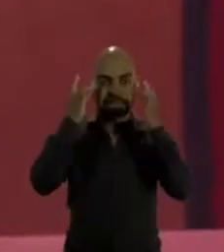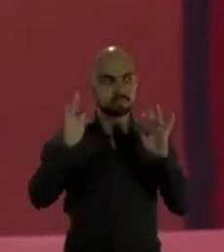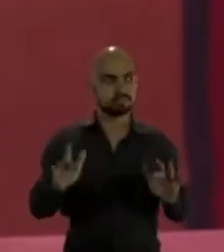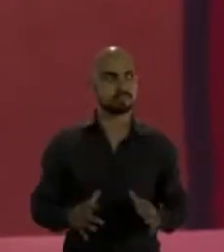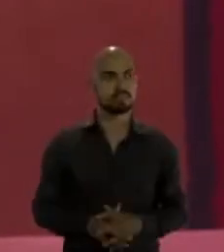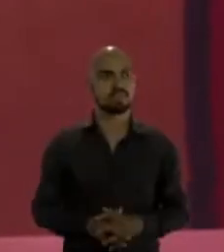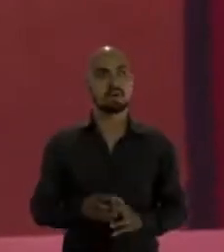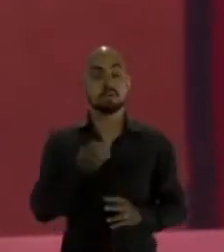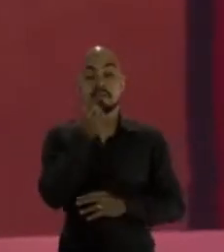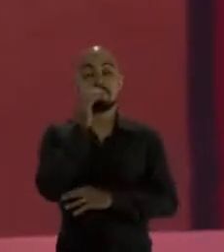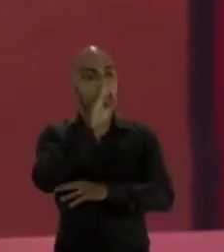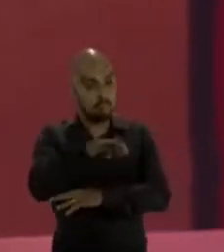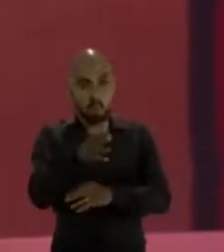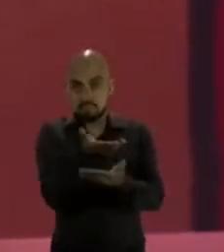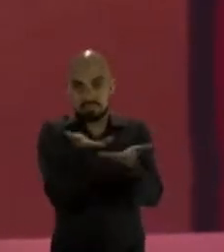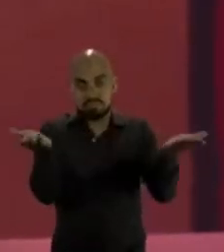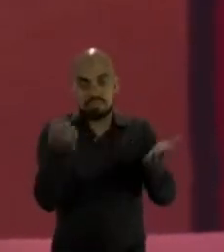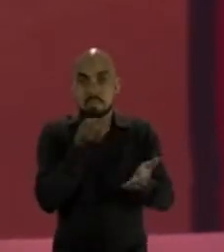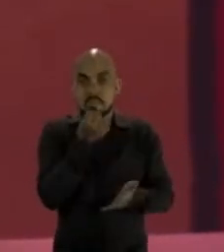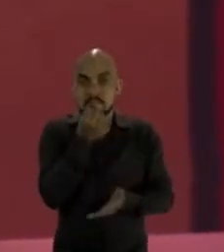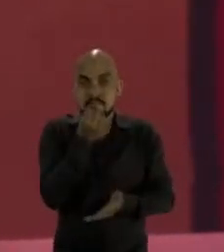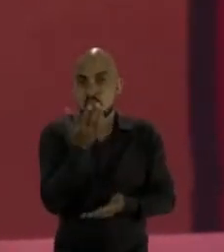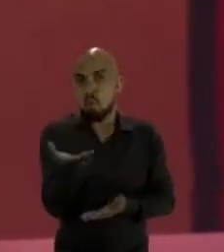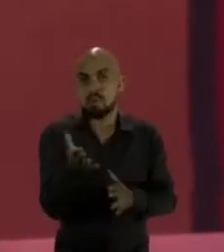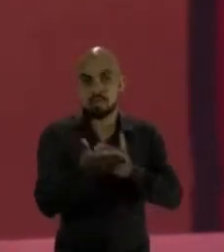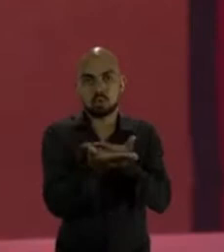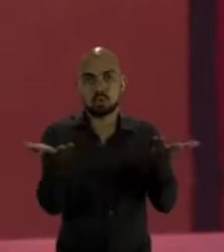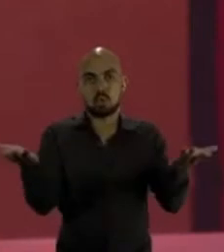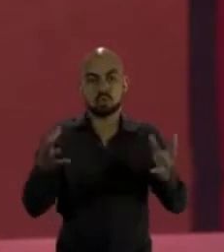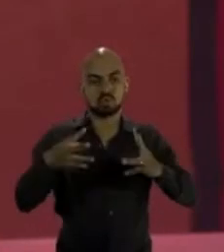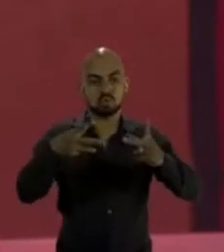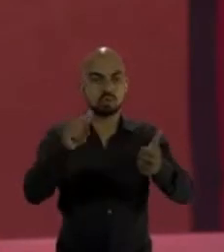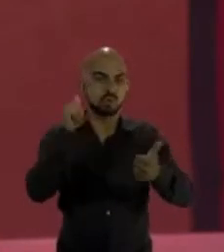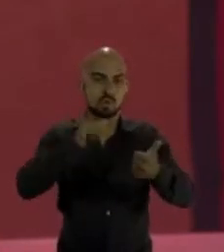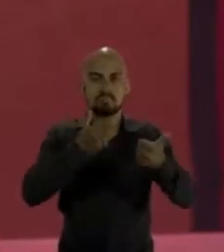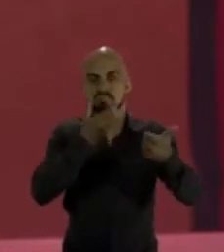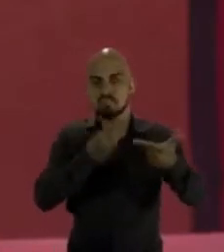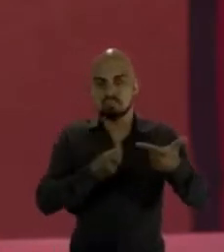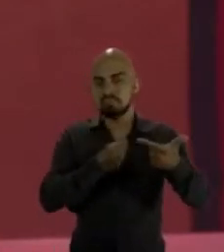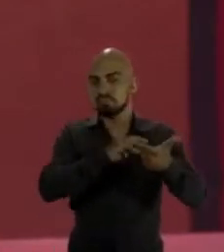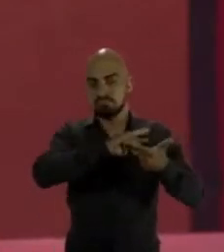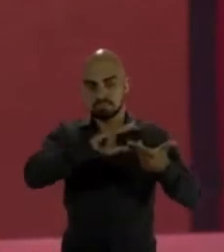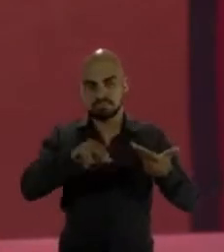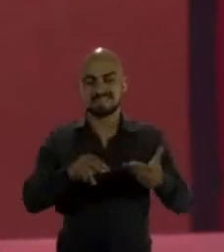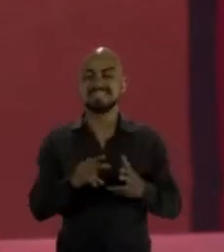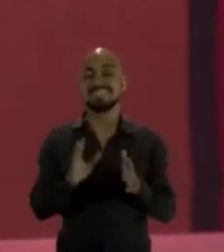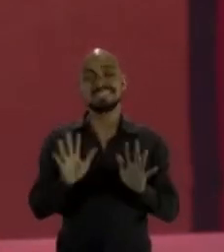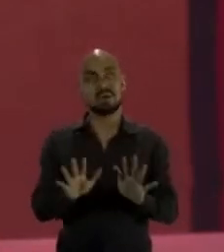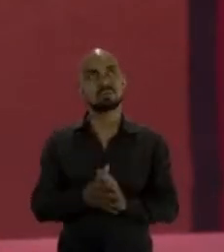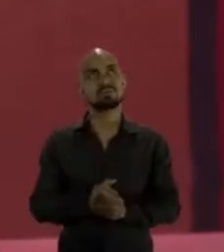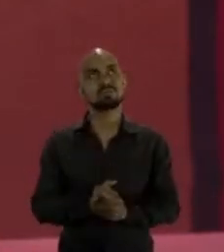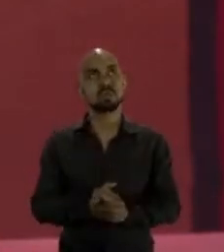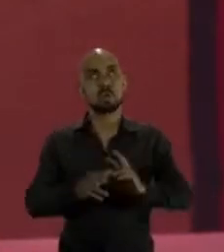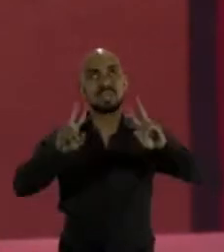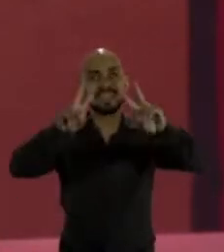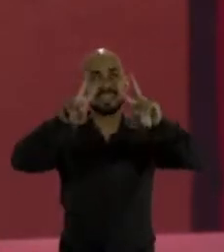Então, boa. Boa para vocês. A todas, todes, todos. É um assunto delicado, né, ao